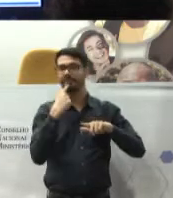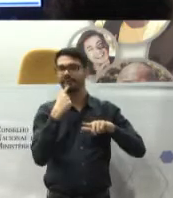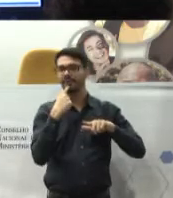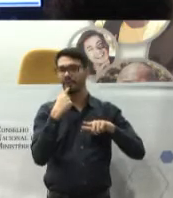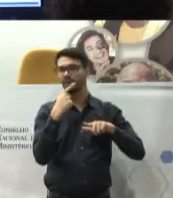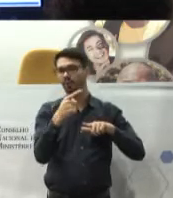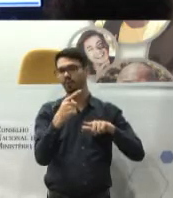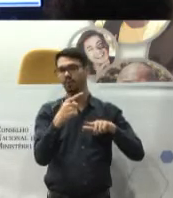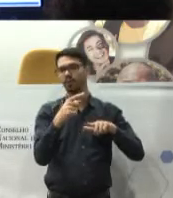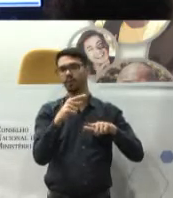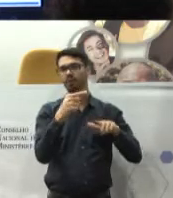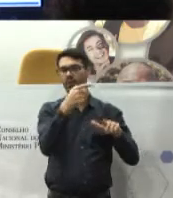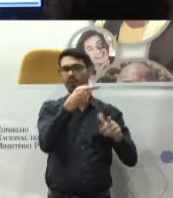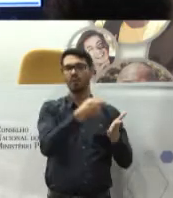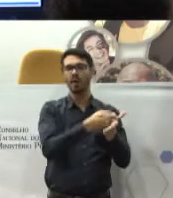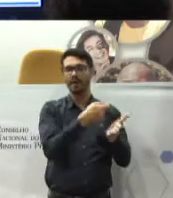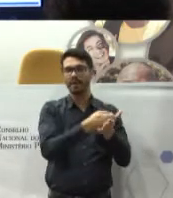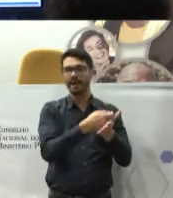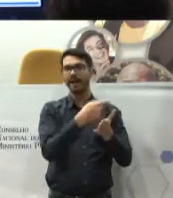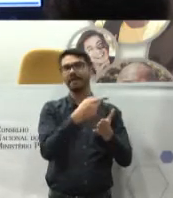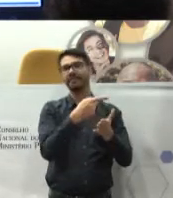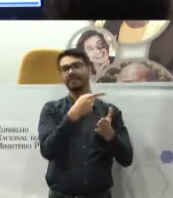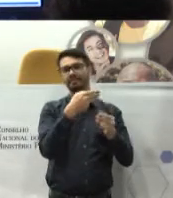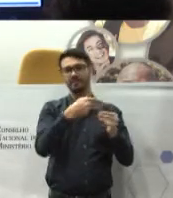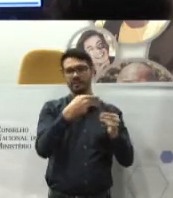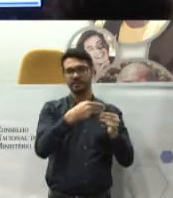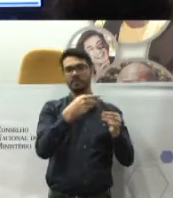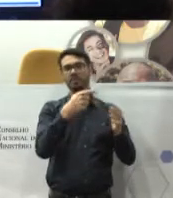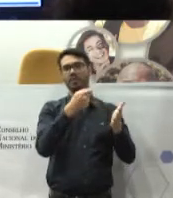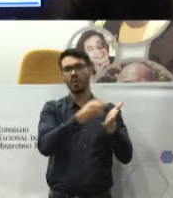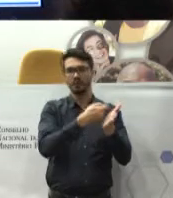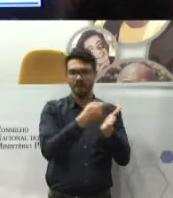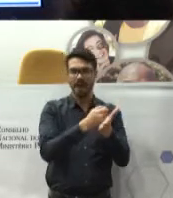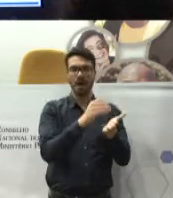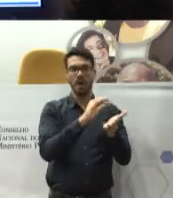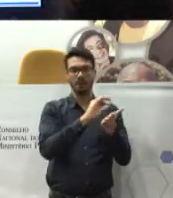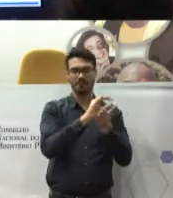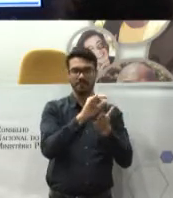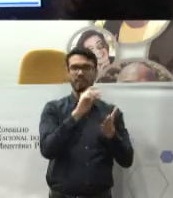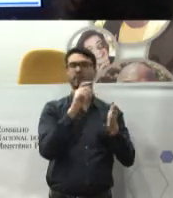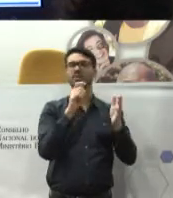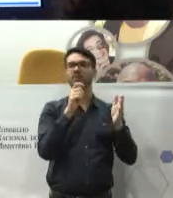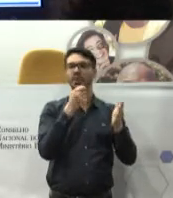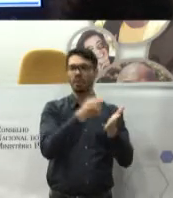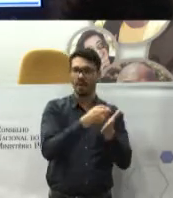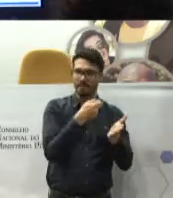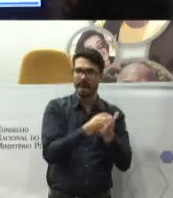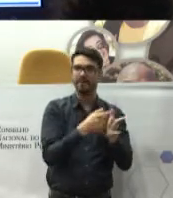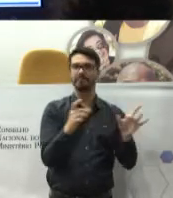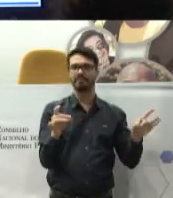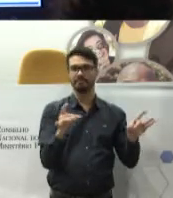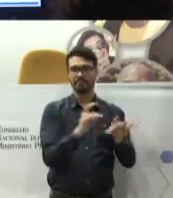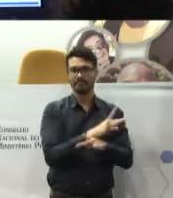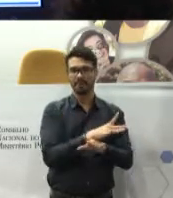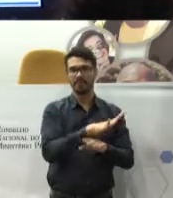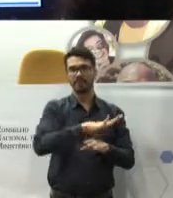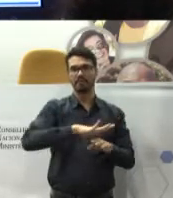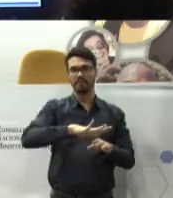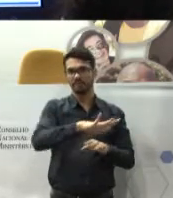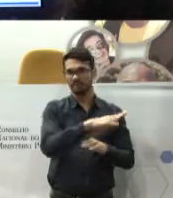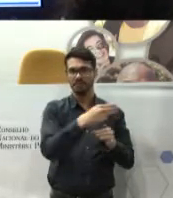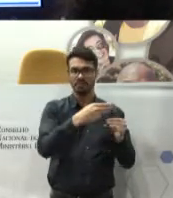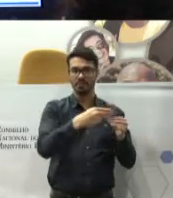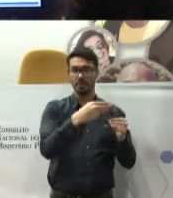isso, de cobrar o planejamento, de cobrar o orçamento, de cobrar a execução de serviços dessa natureza em municípios, muitas